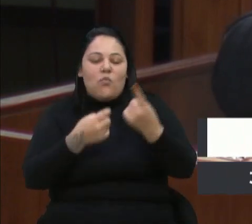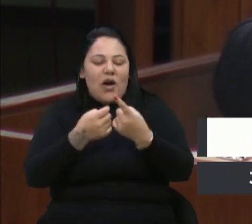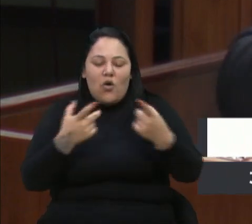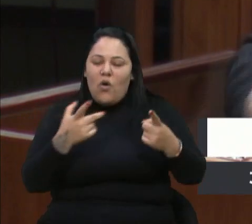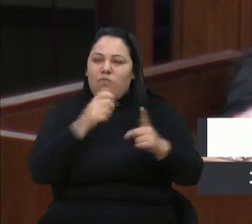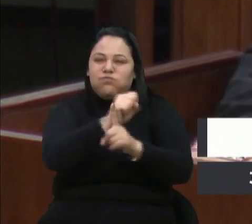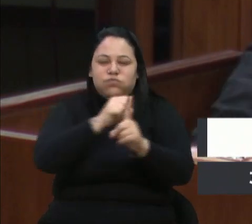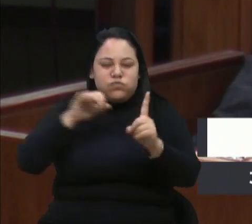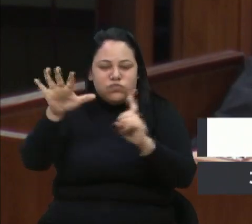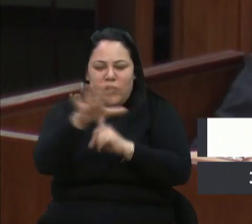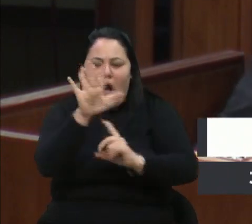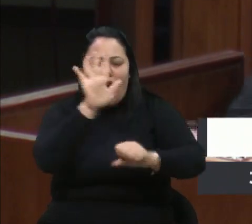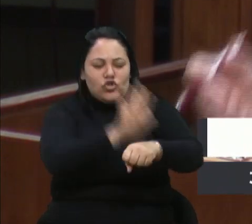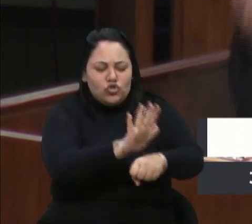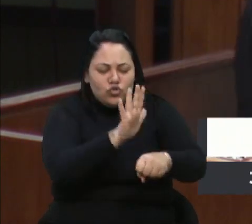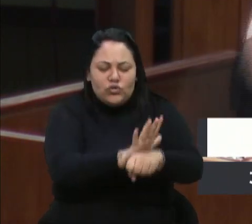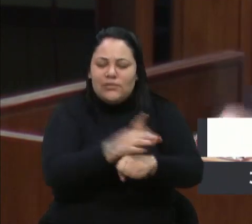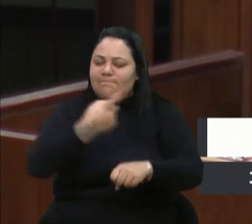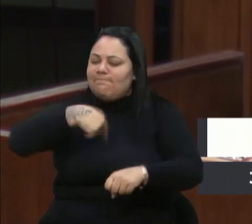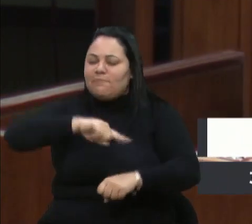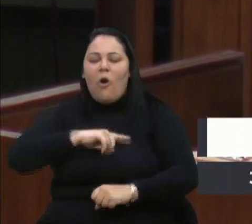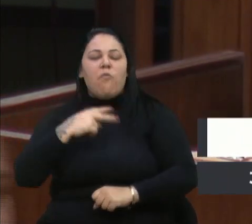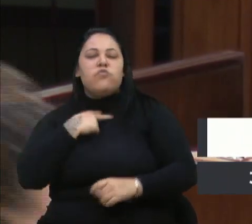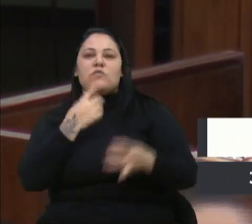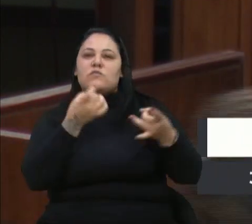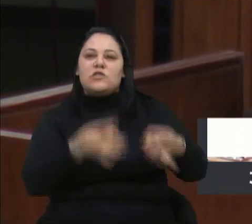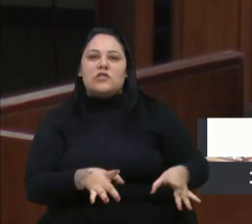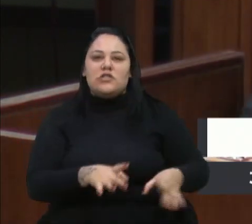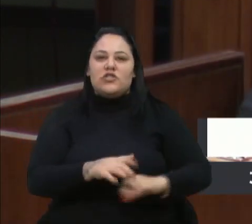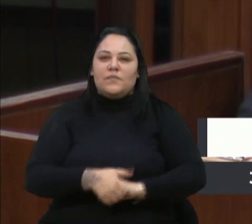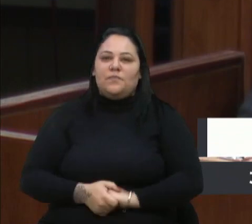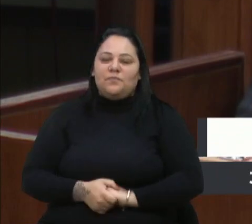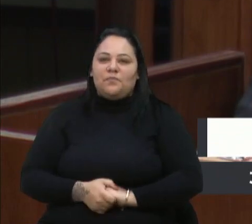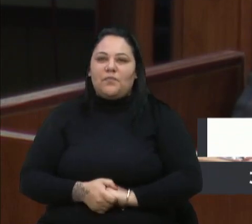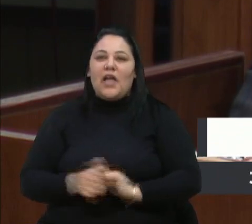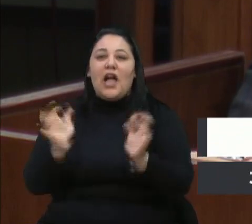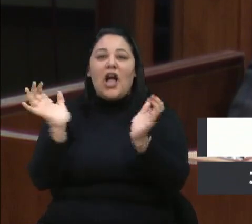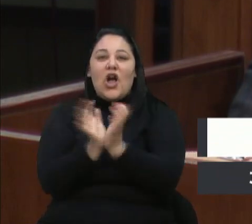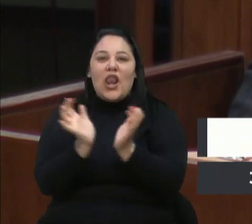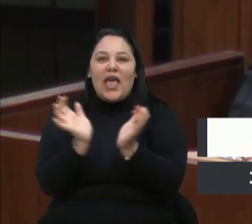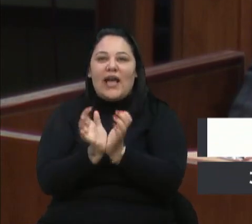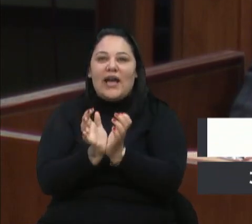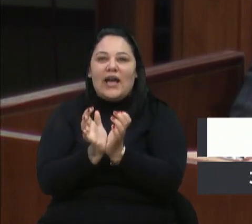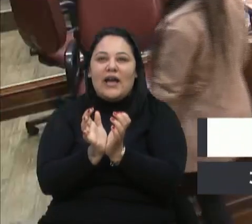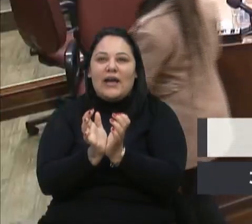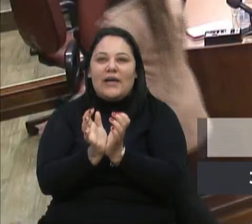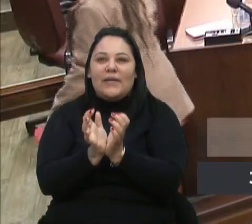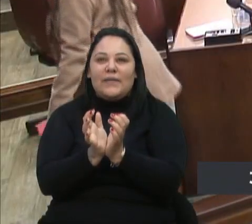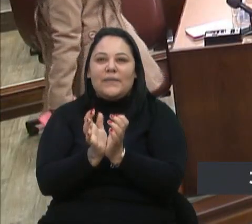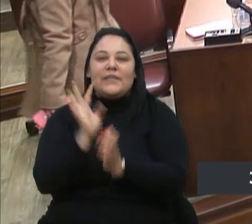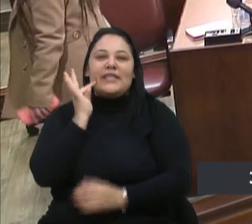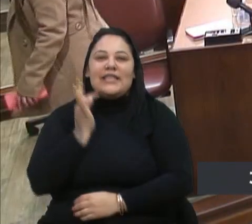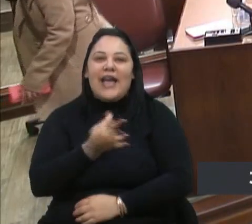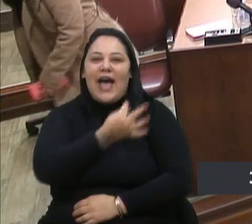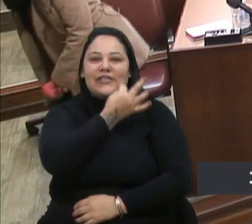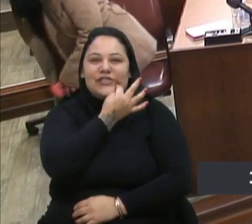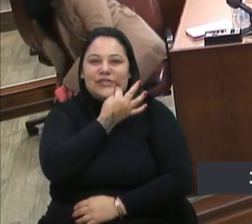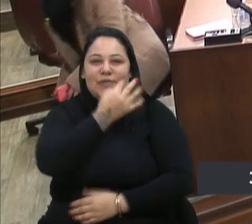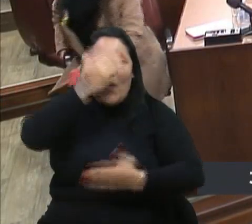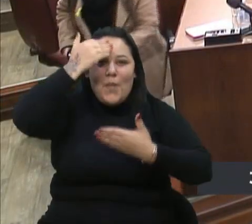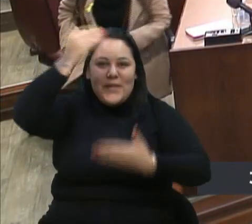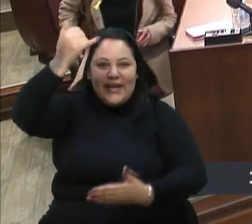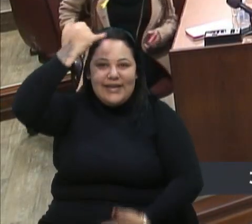toda, nós não podemos desistir. Seu à parte, nobre colega. Obrigada, D'Ambrossi. Realmente, o